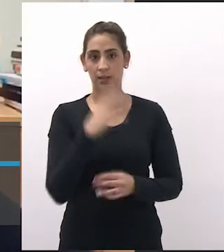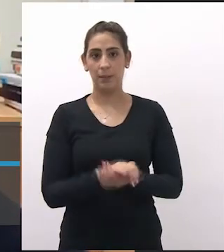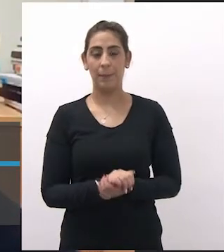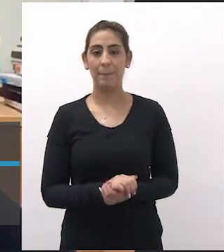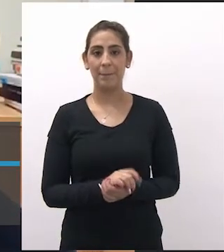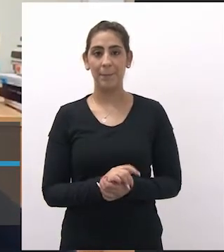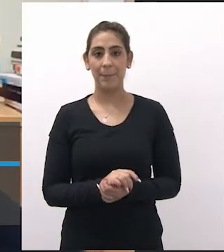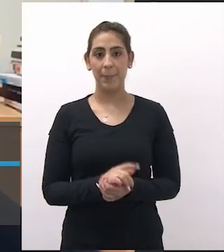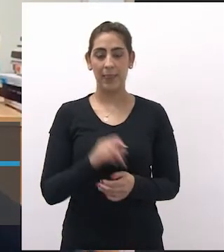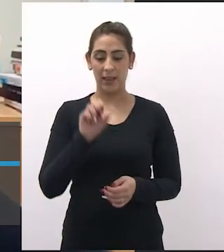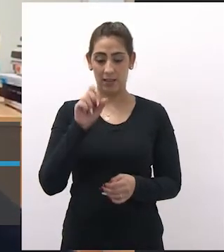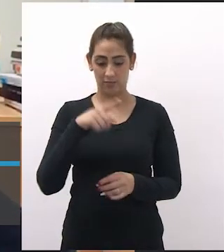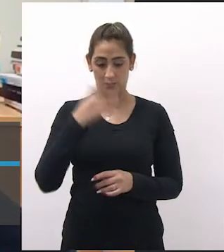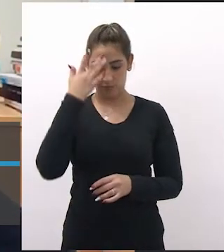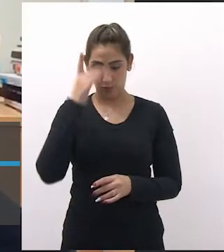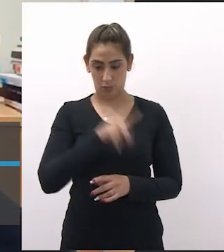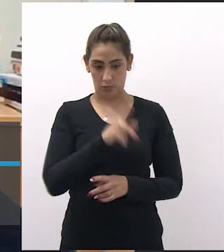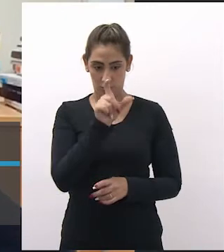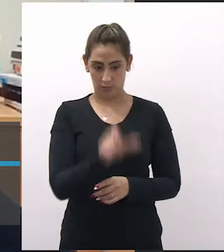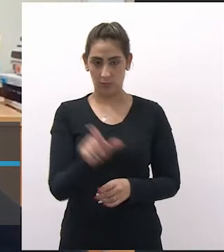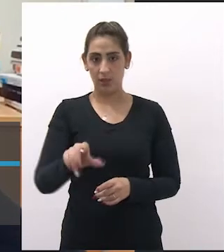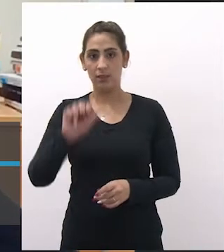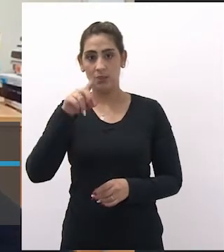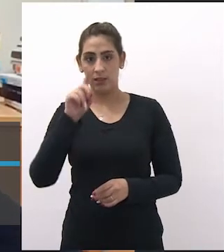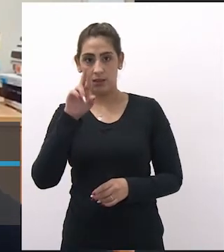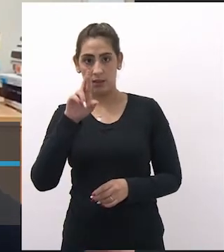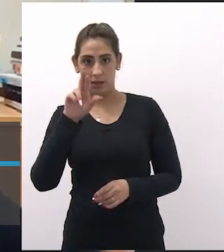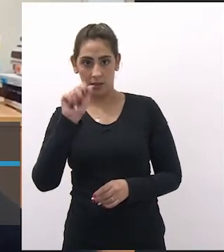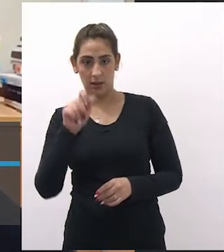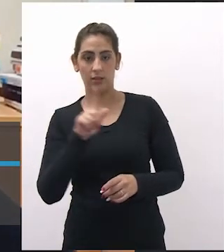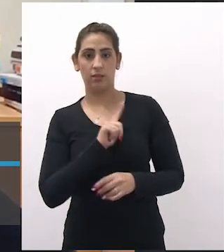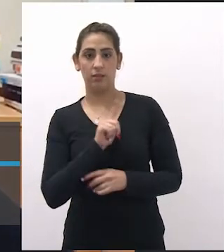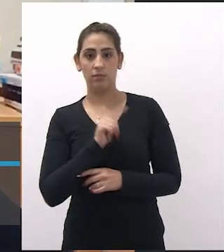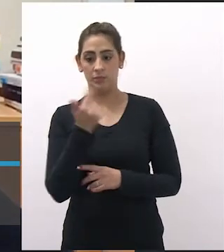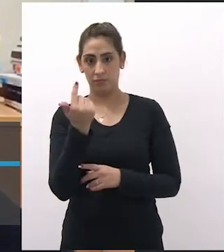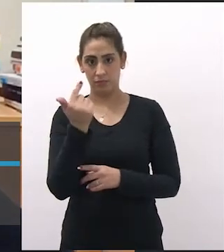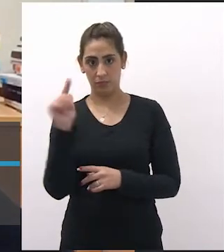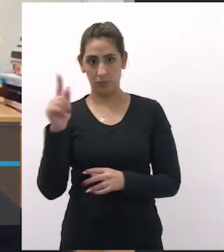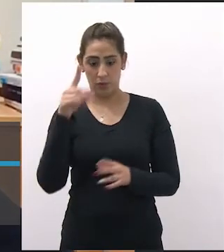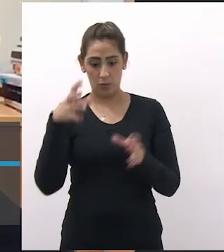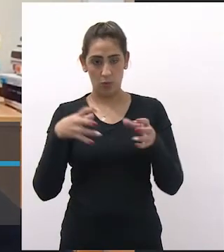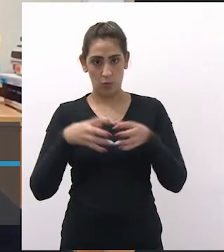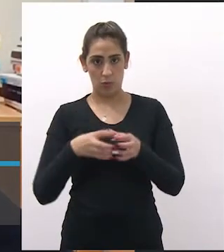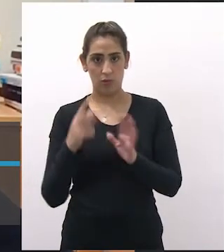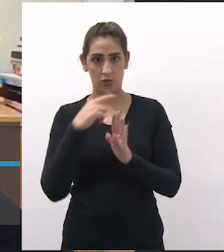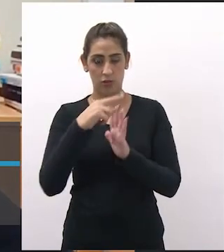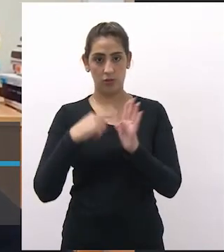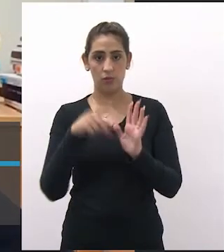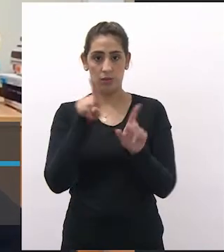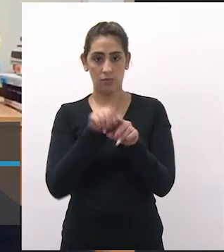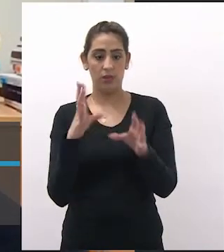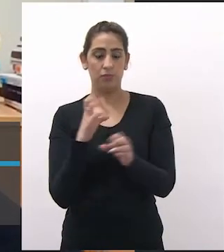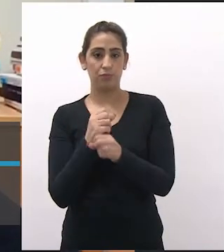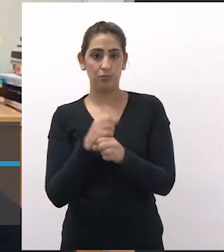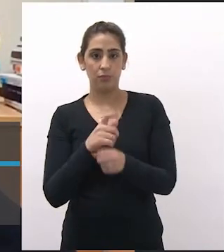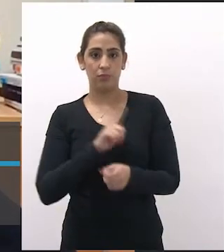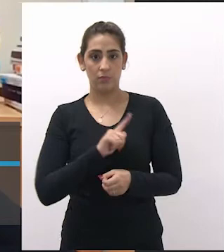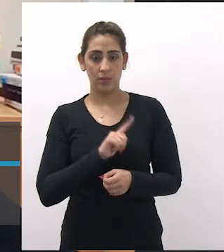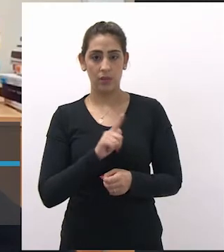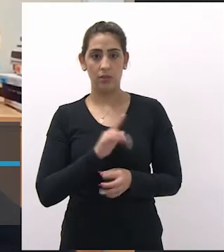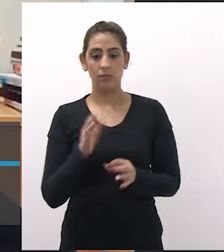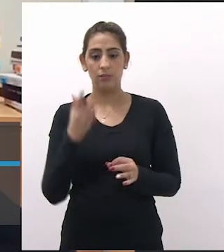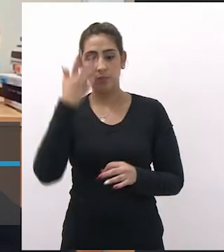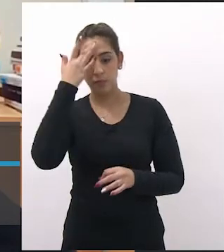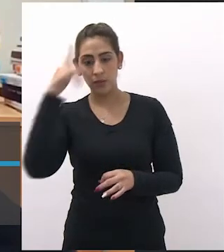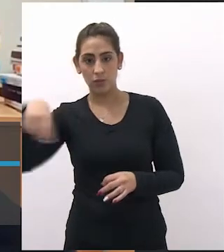de Sandra e além de Jacira, esse clube de leitura, ele conta também com a organização da